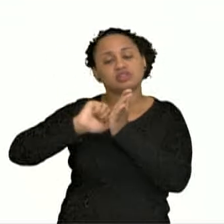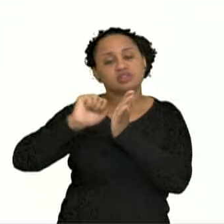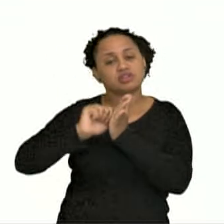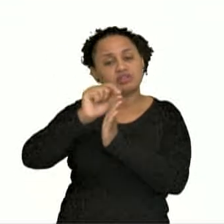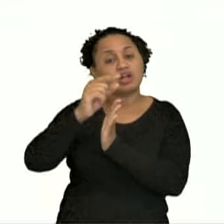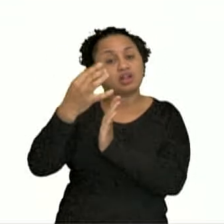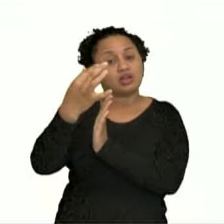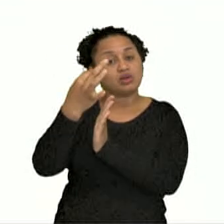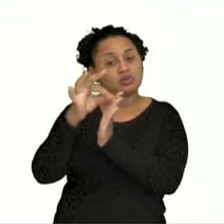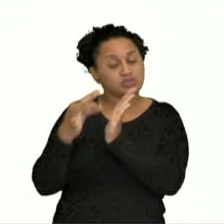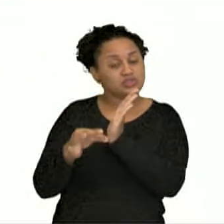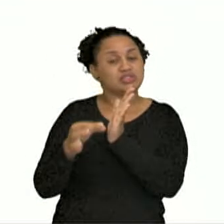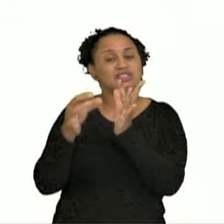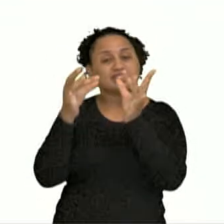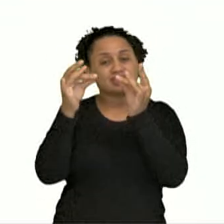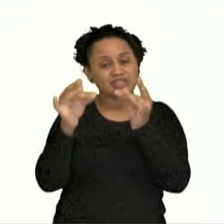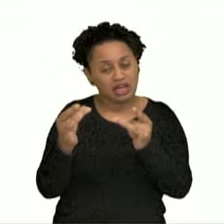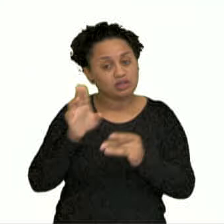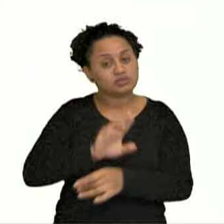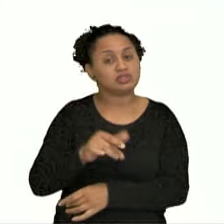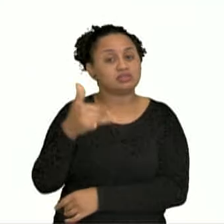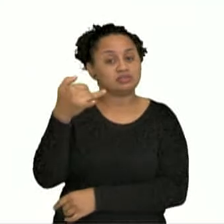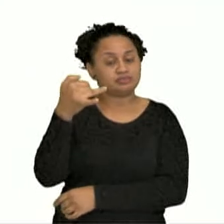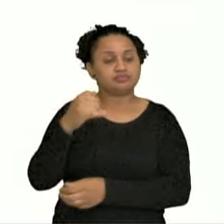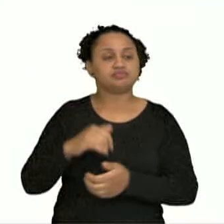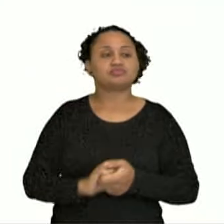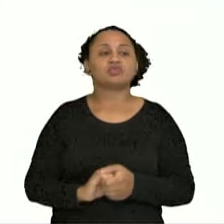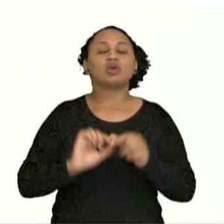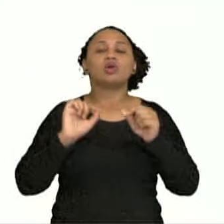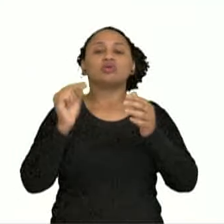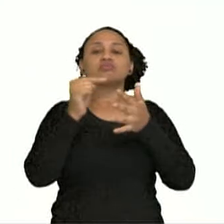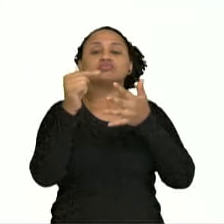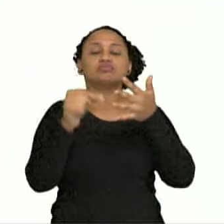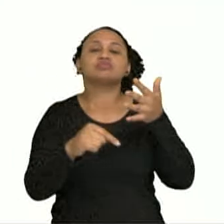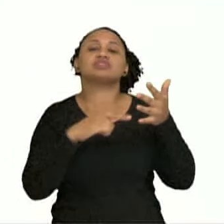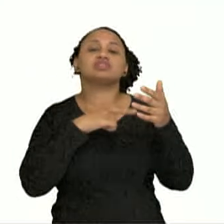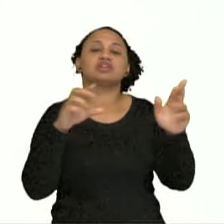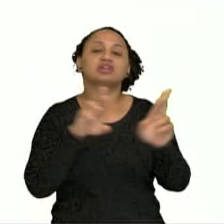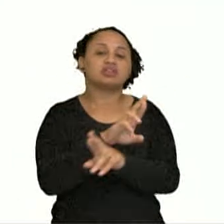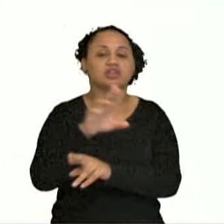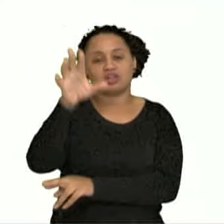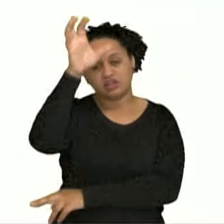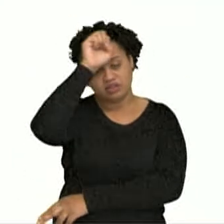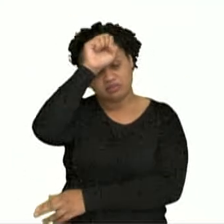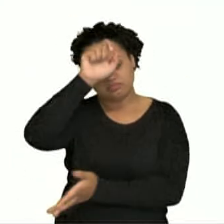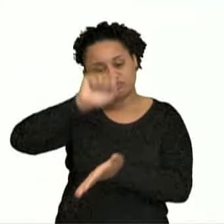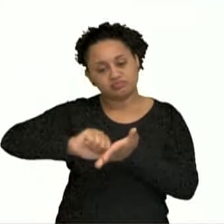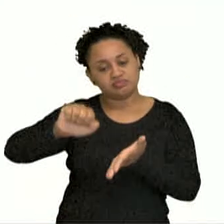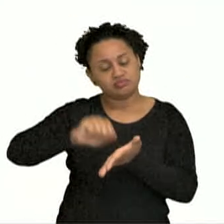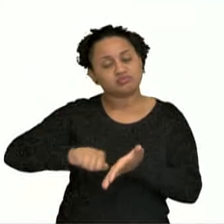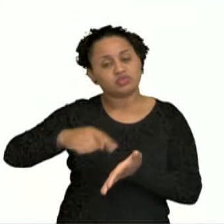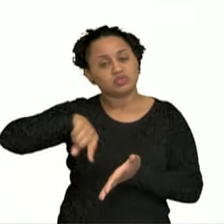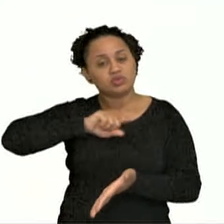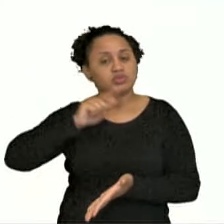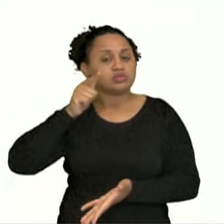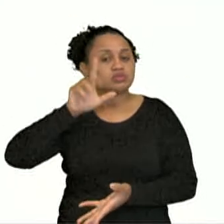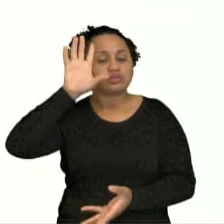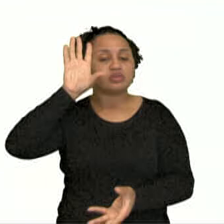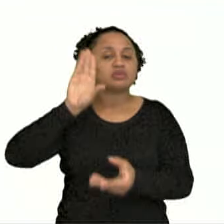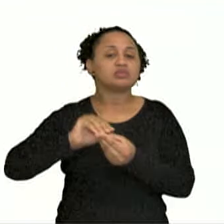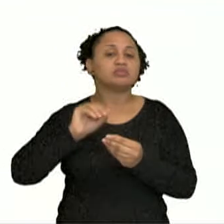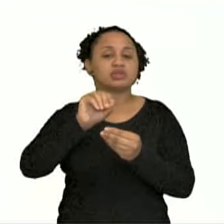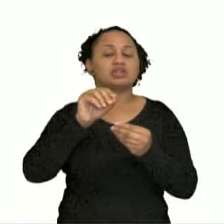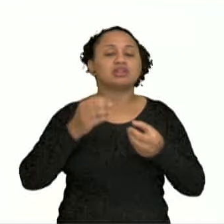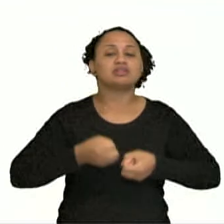usando caneta. Que elementos relacionados ao aprendizado da escrita podemos compreender